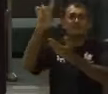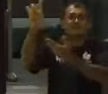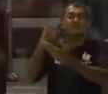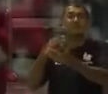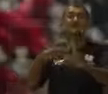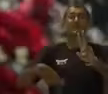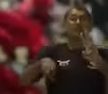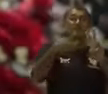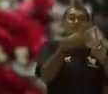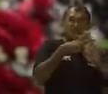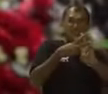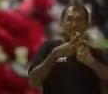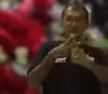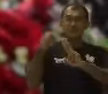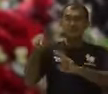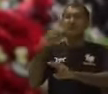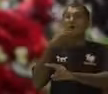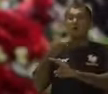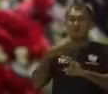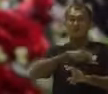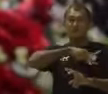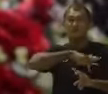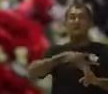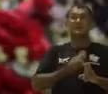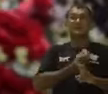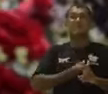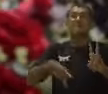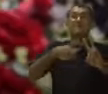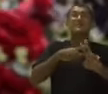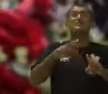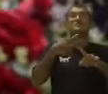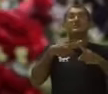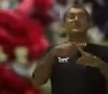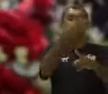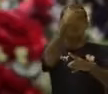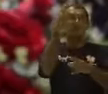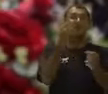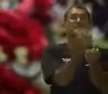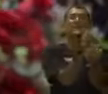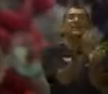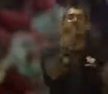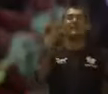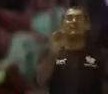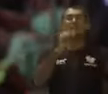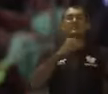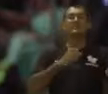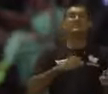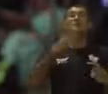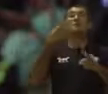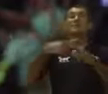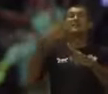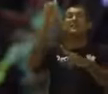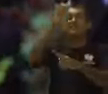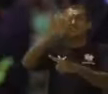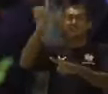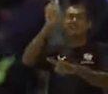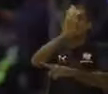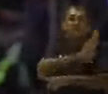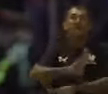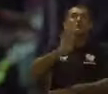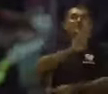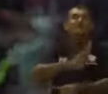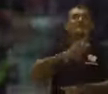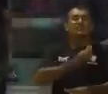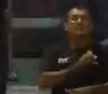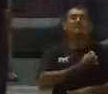preso porque através dele o Senhor está libertando os oprimidos. Ele está preso porque ele foi um instrumento